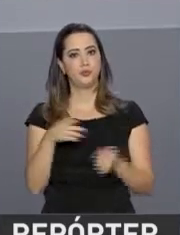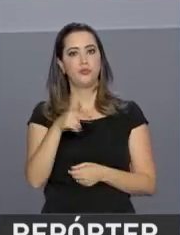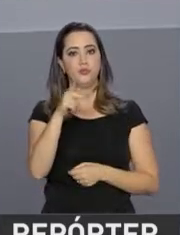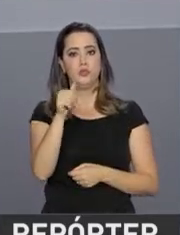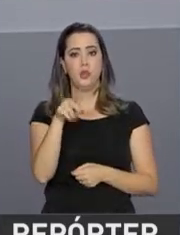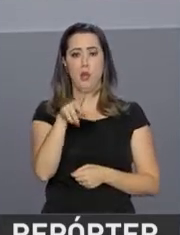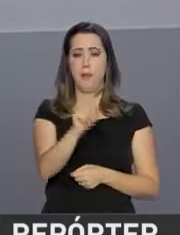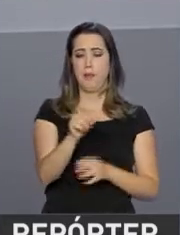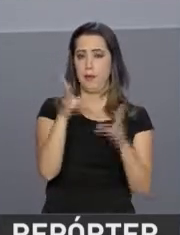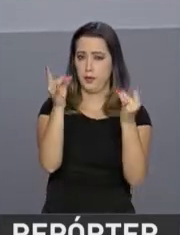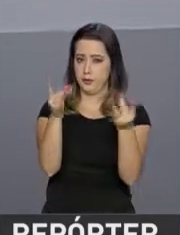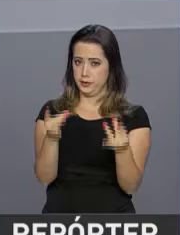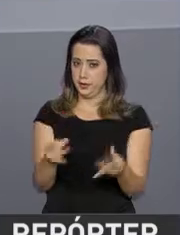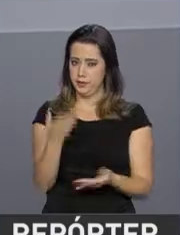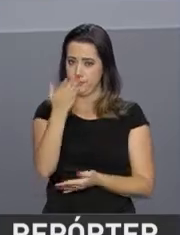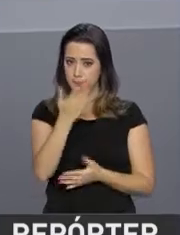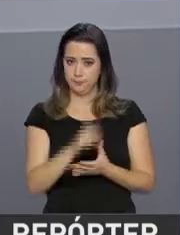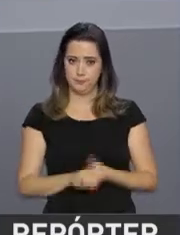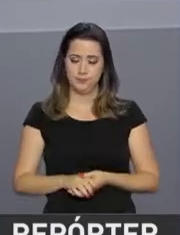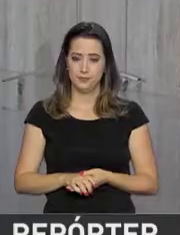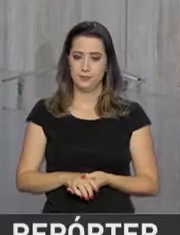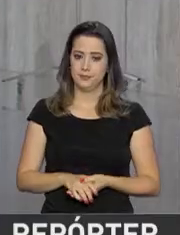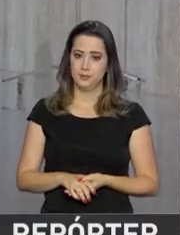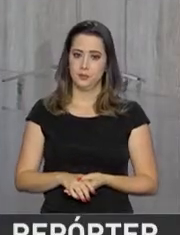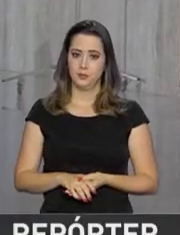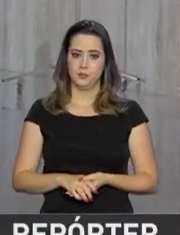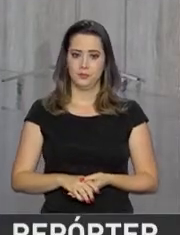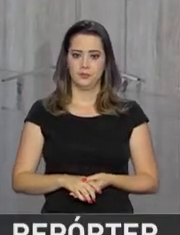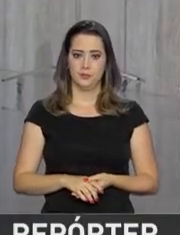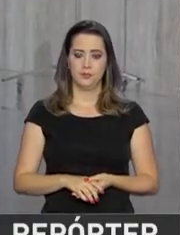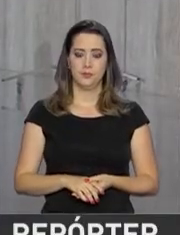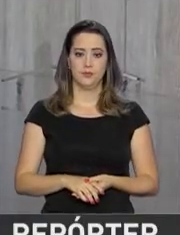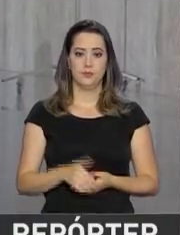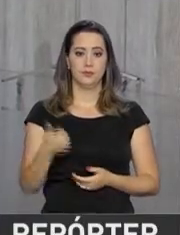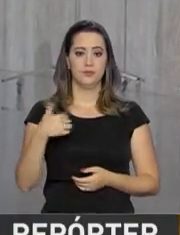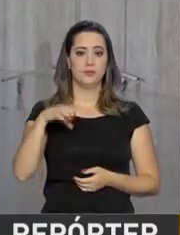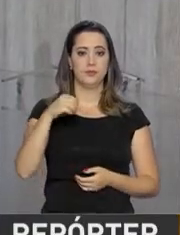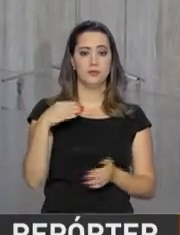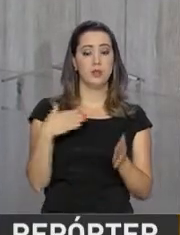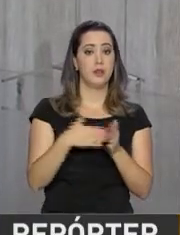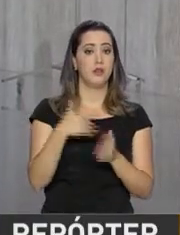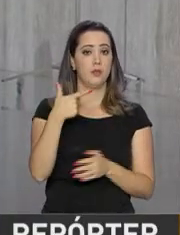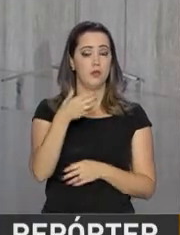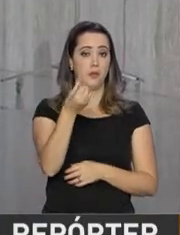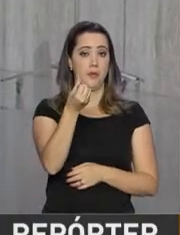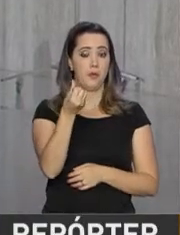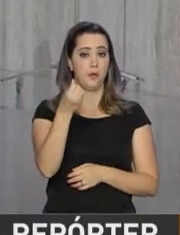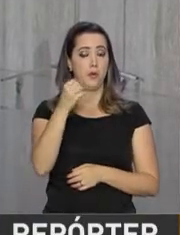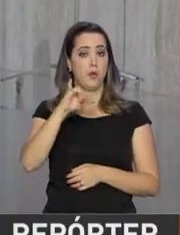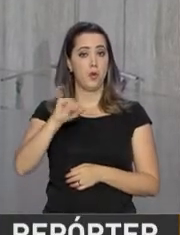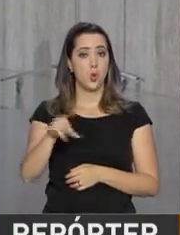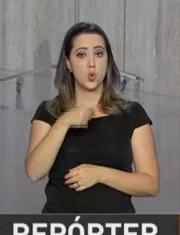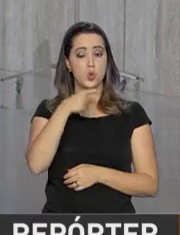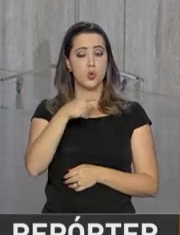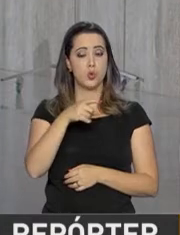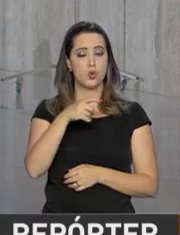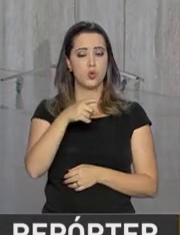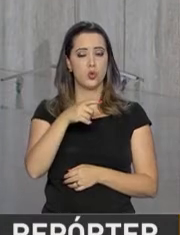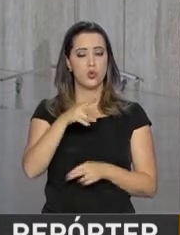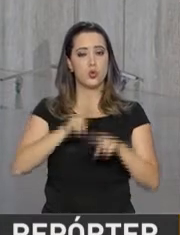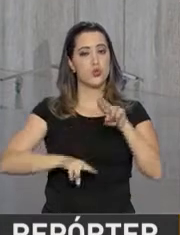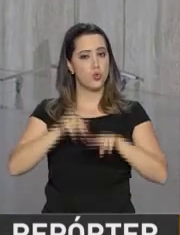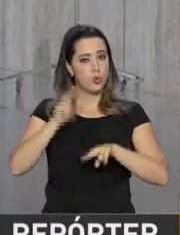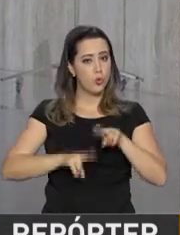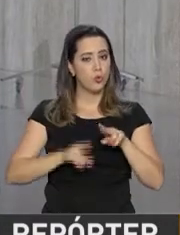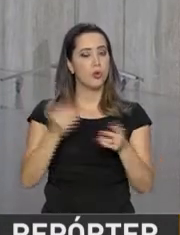tem detalhes sobre essa programação de 19 a 26 de junho acontece a semana nacional